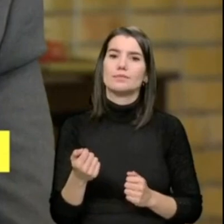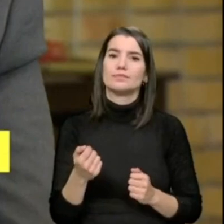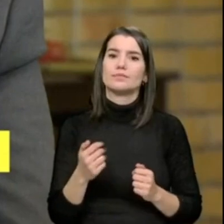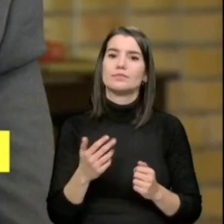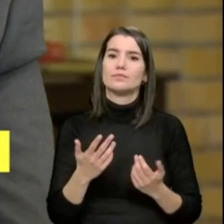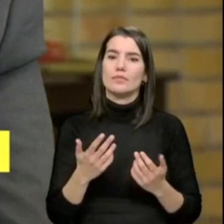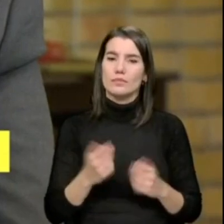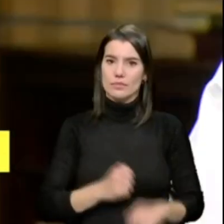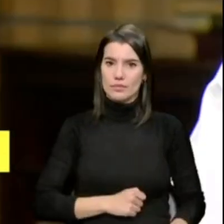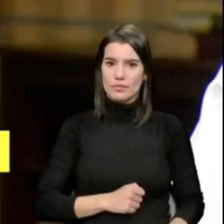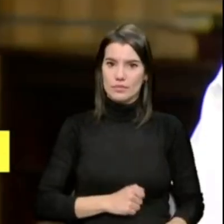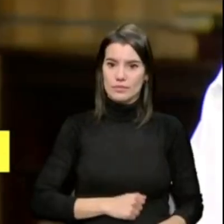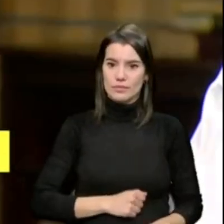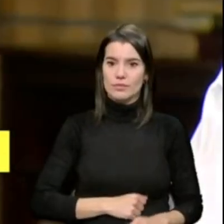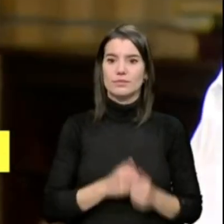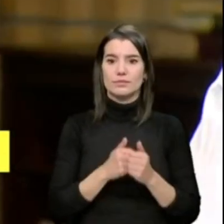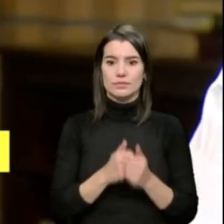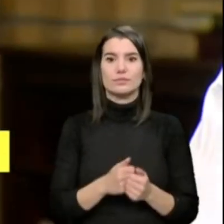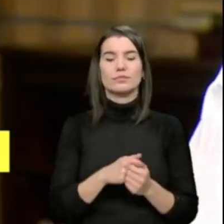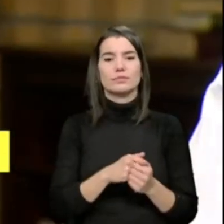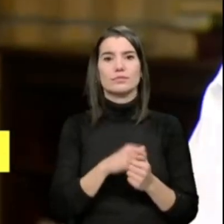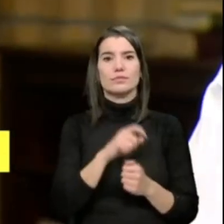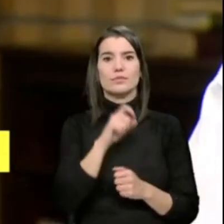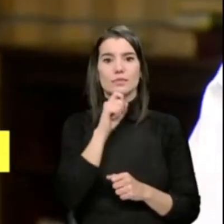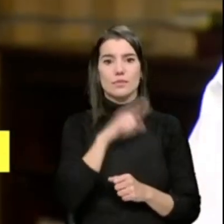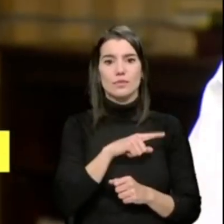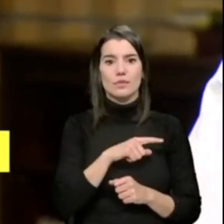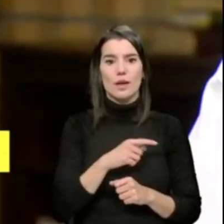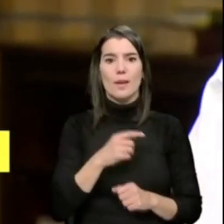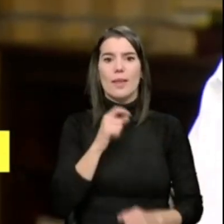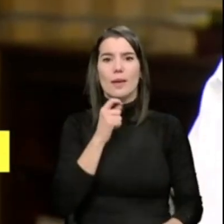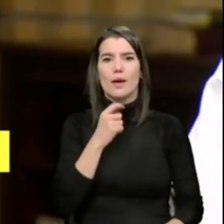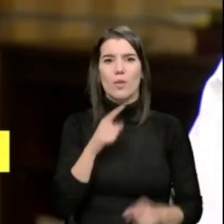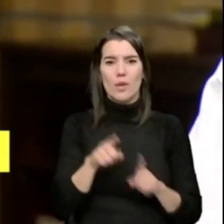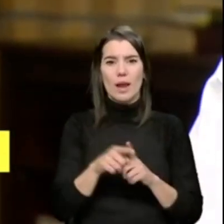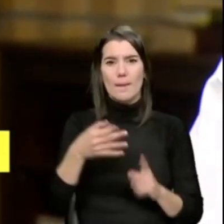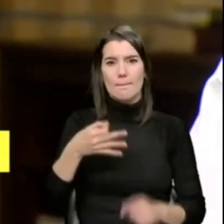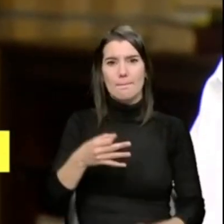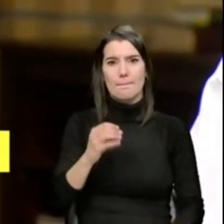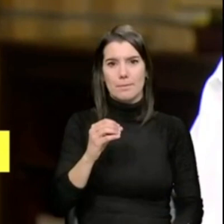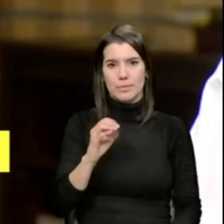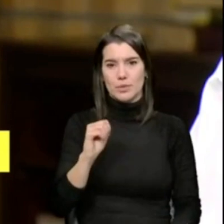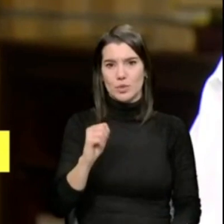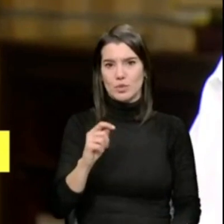catolicismo poderia ser chamado de proselitista, por assim dizer,